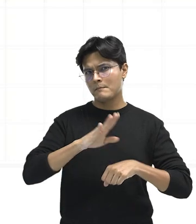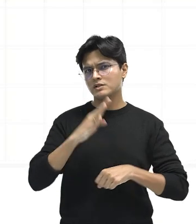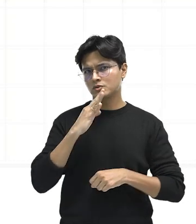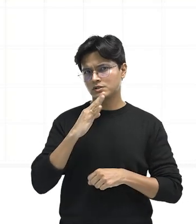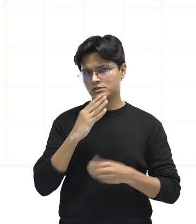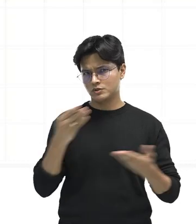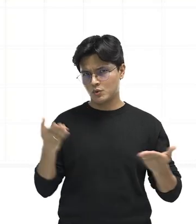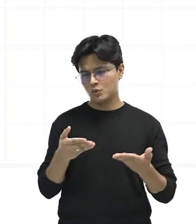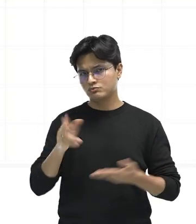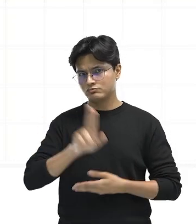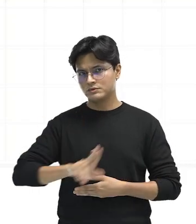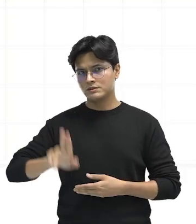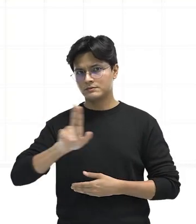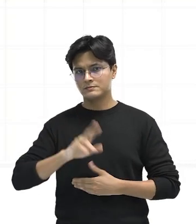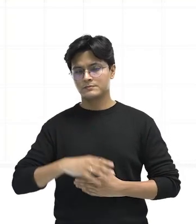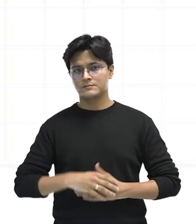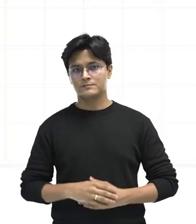utilizamos.